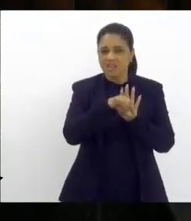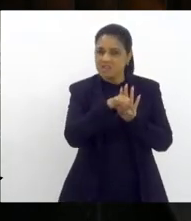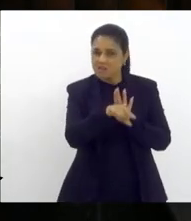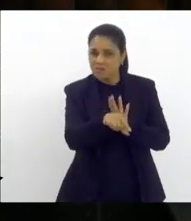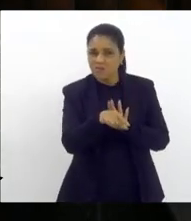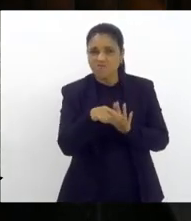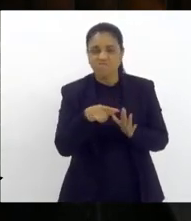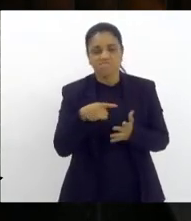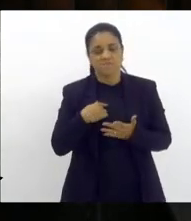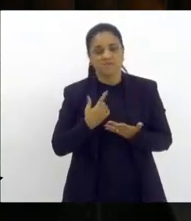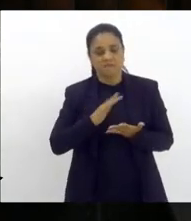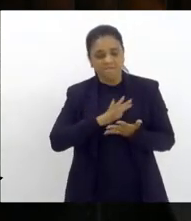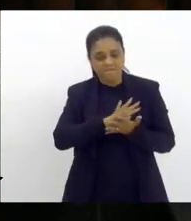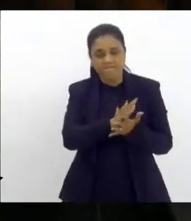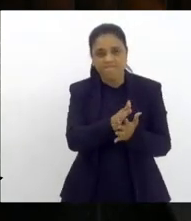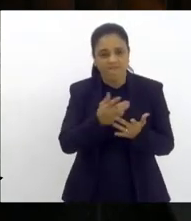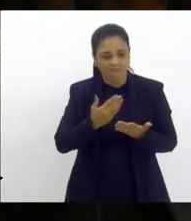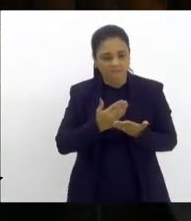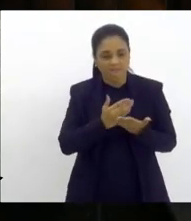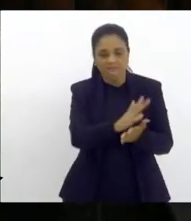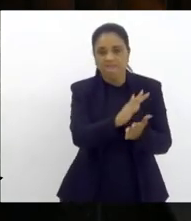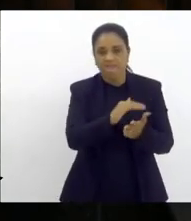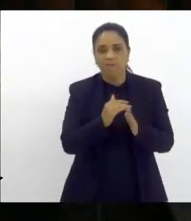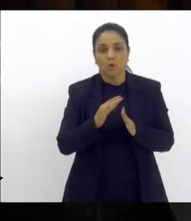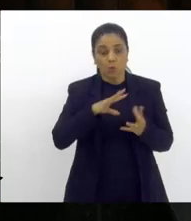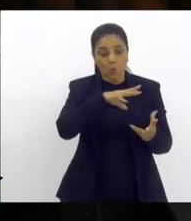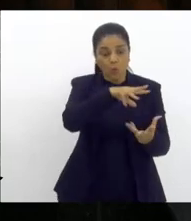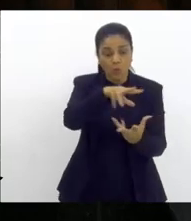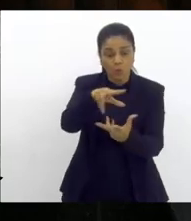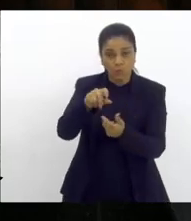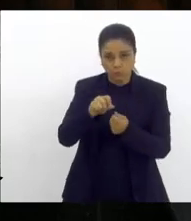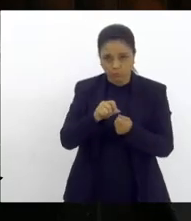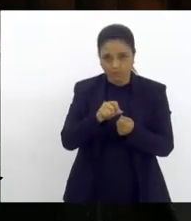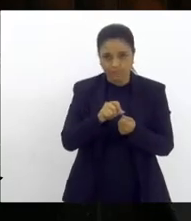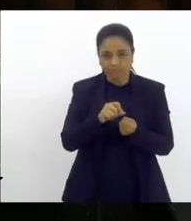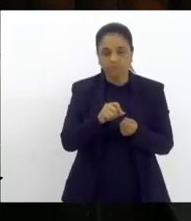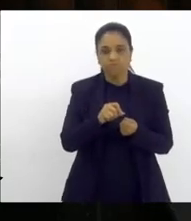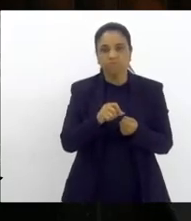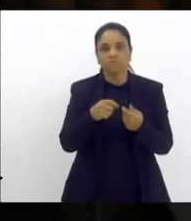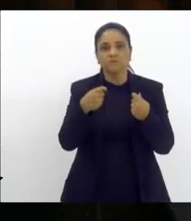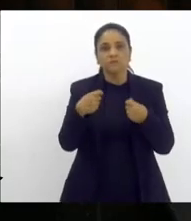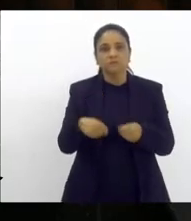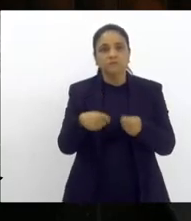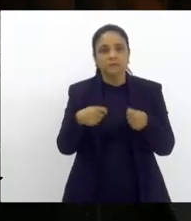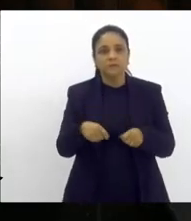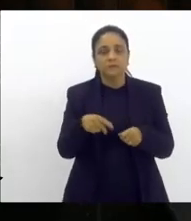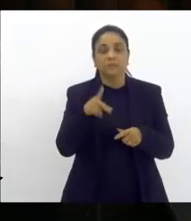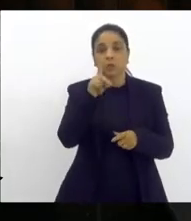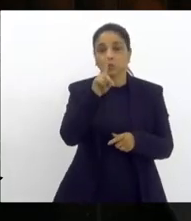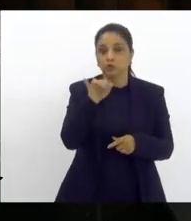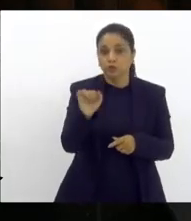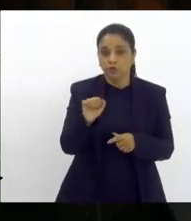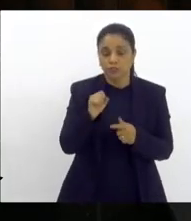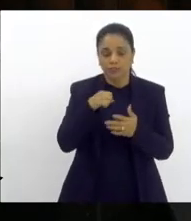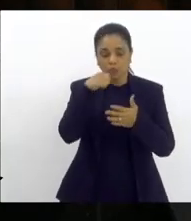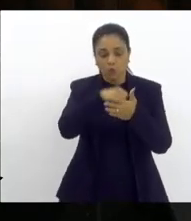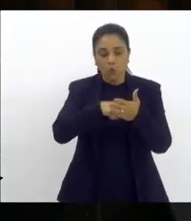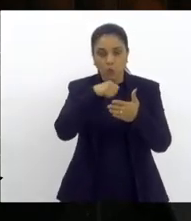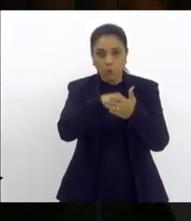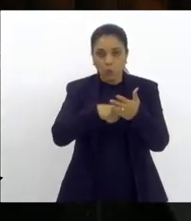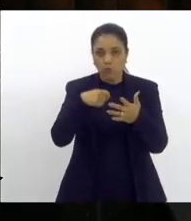pelo mundo inteiro também é um dia de se comprometer com a luta